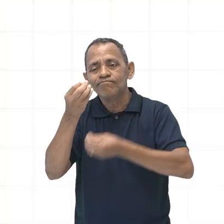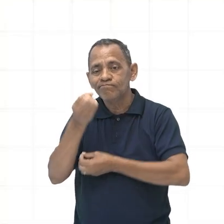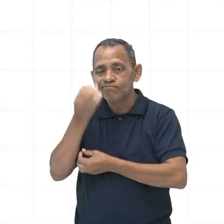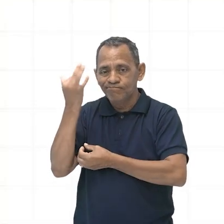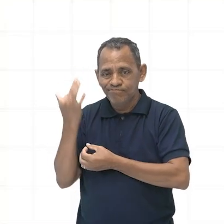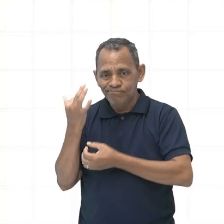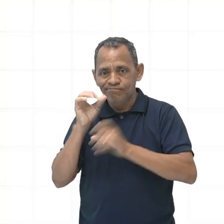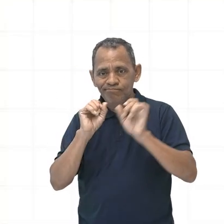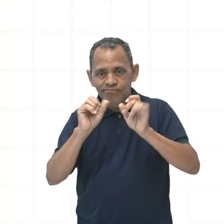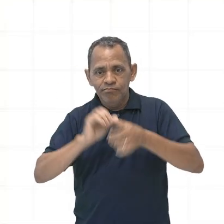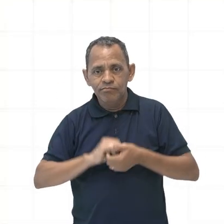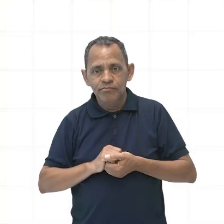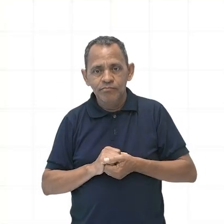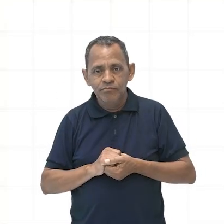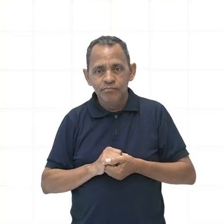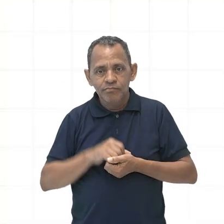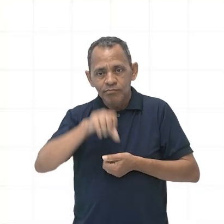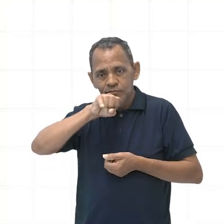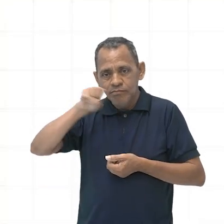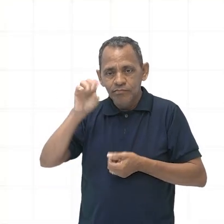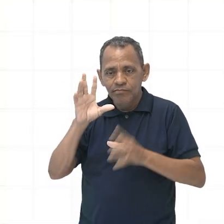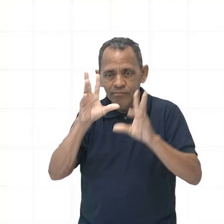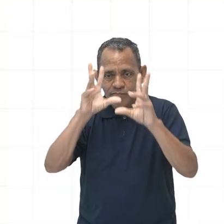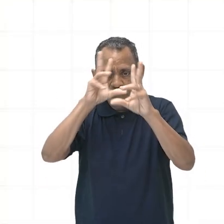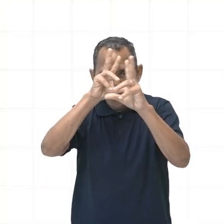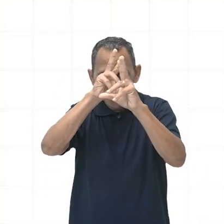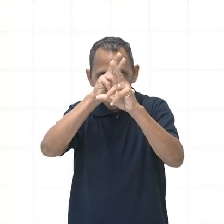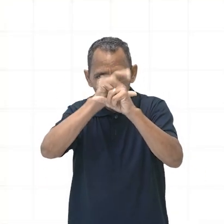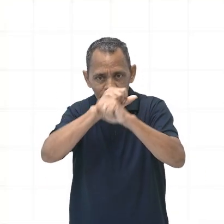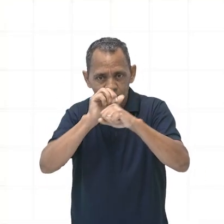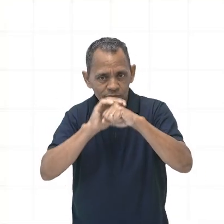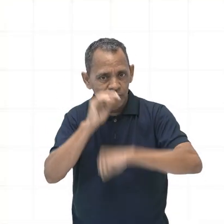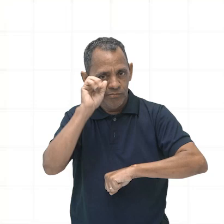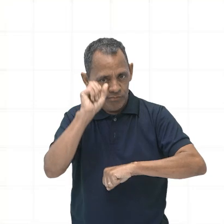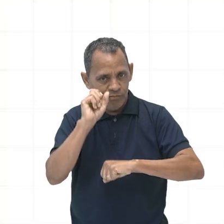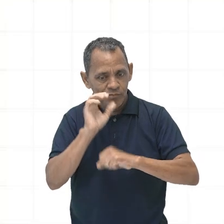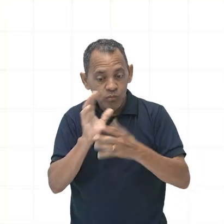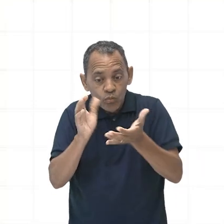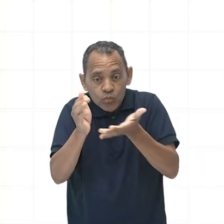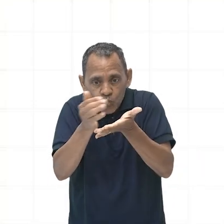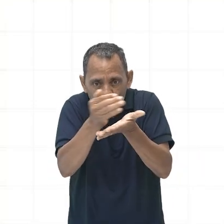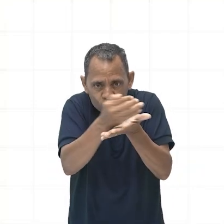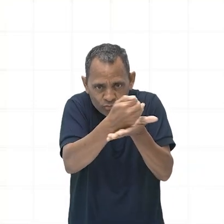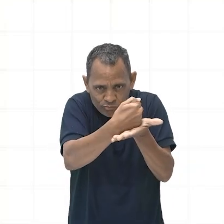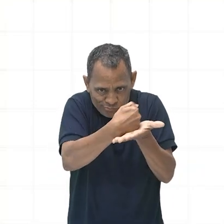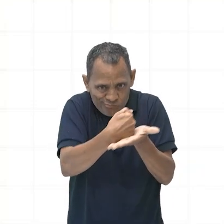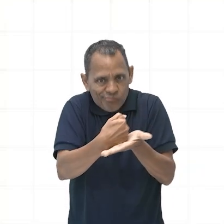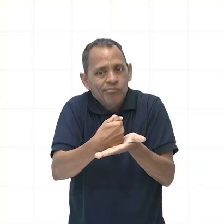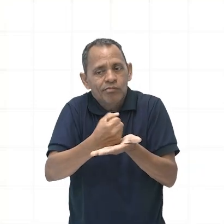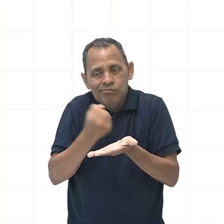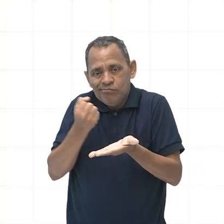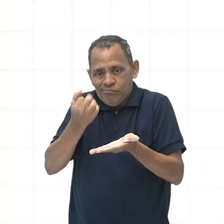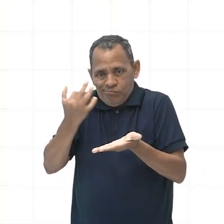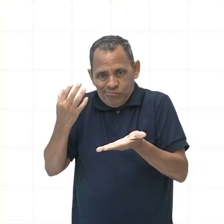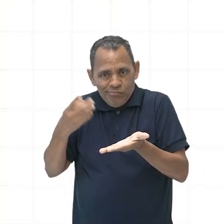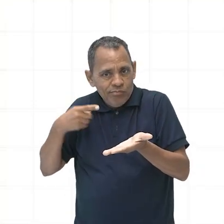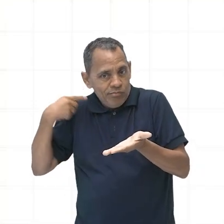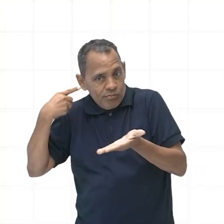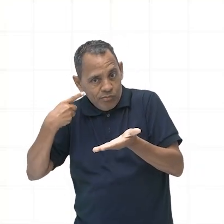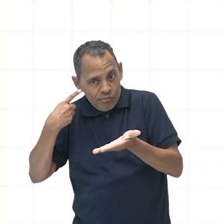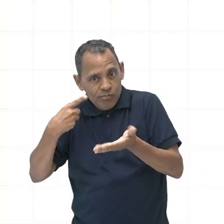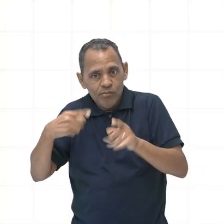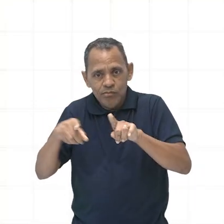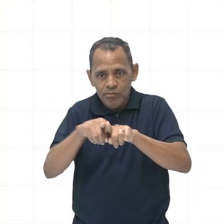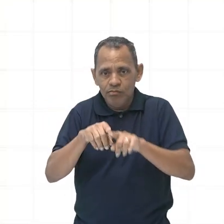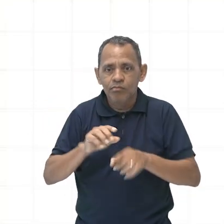ó, quanto mais escuro, significa que tem a maior número de advogados nessa região.